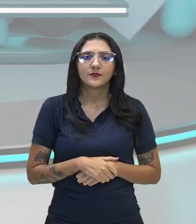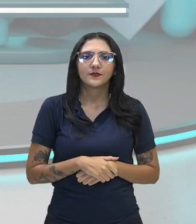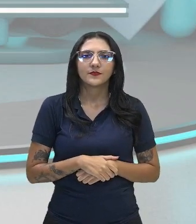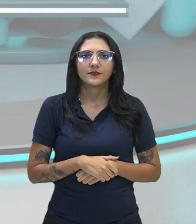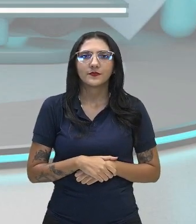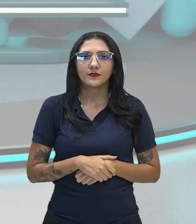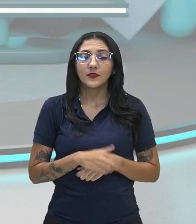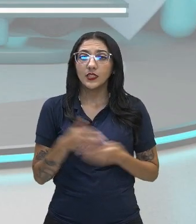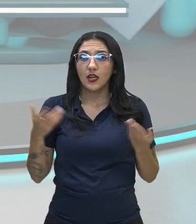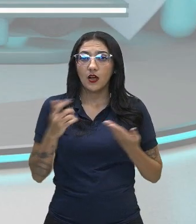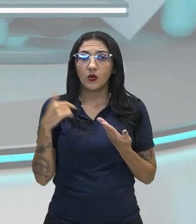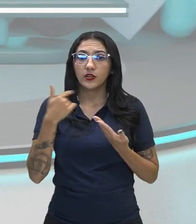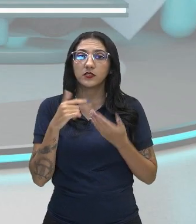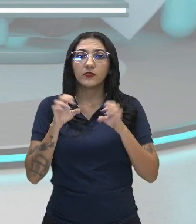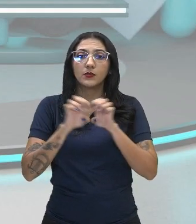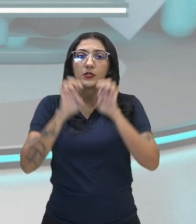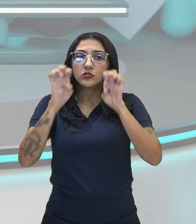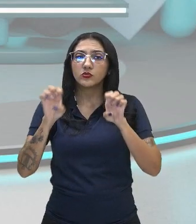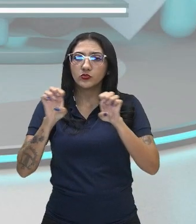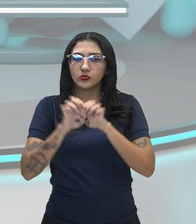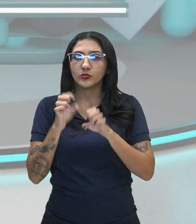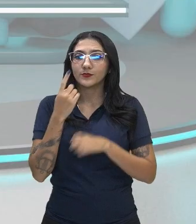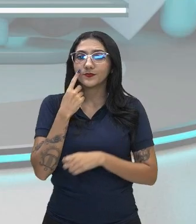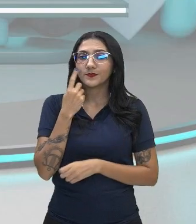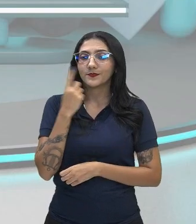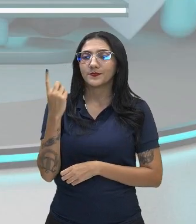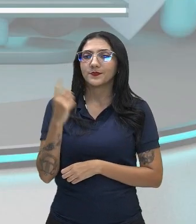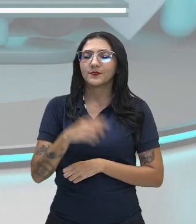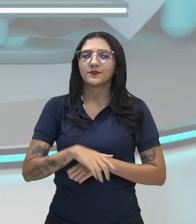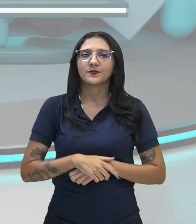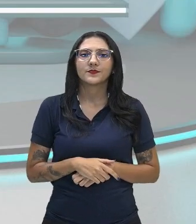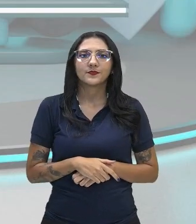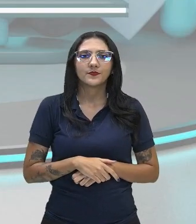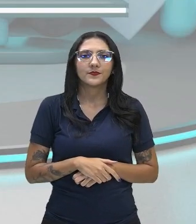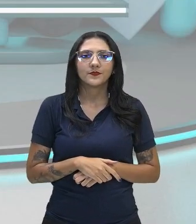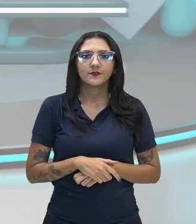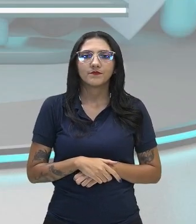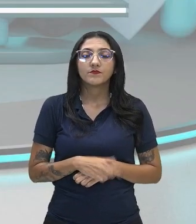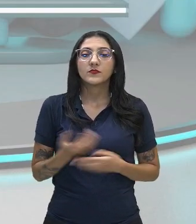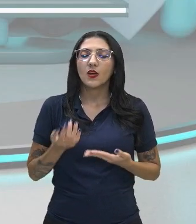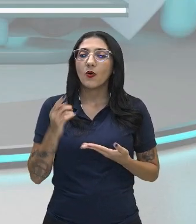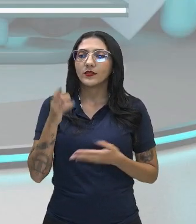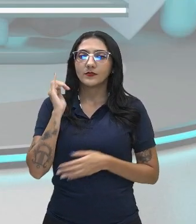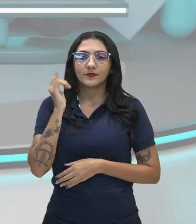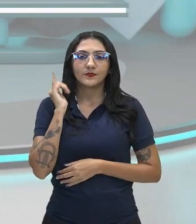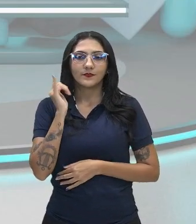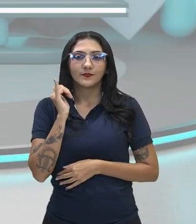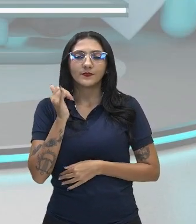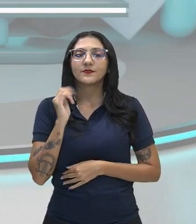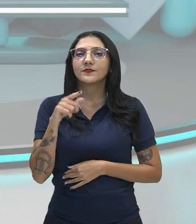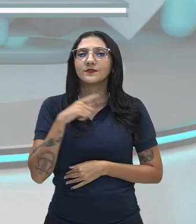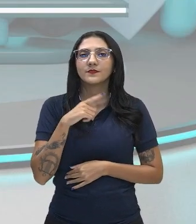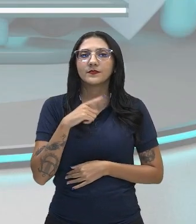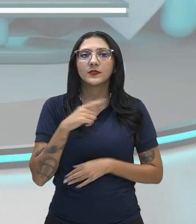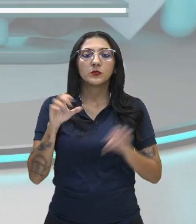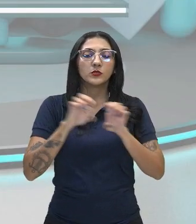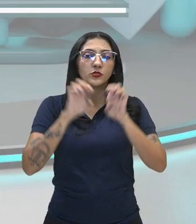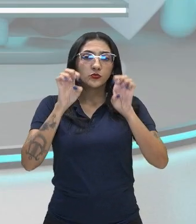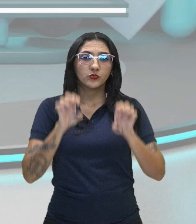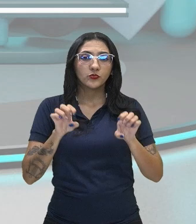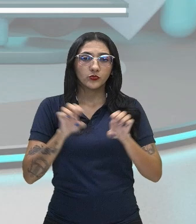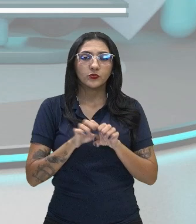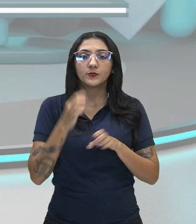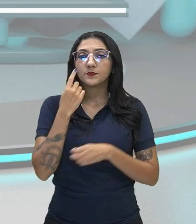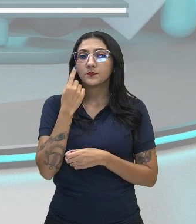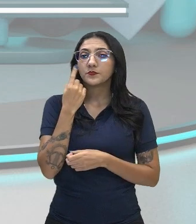a estrutura da narração. Vamos. A narração, então, tem como estrutura o seguinte: